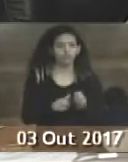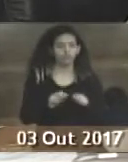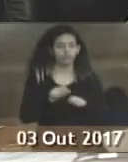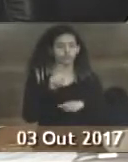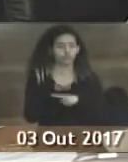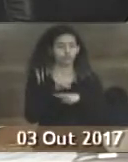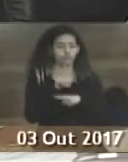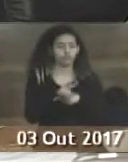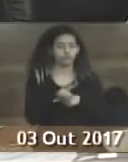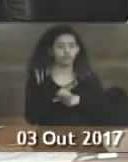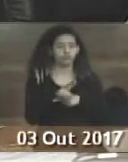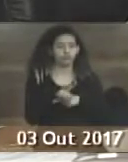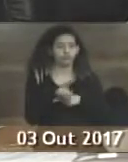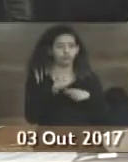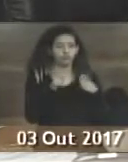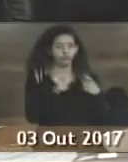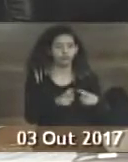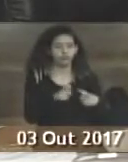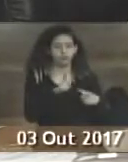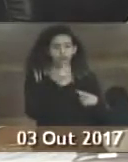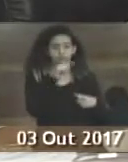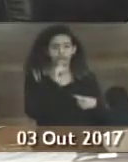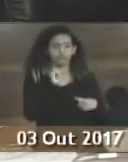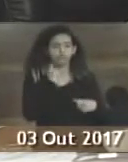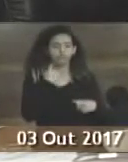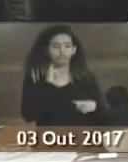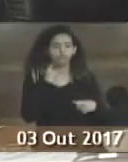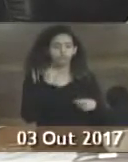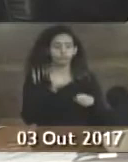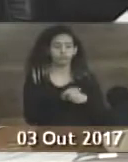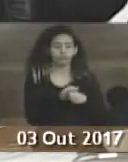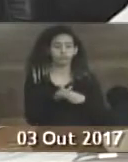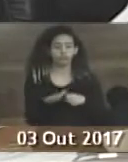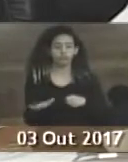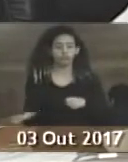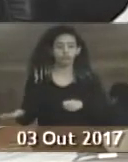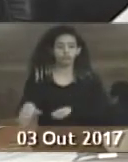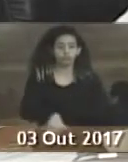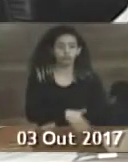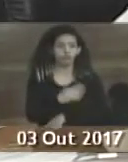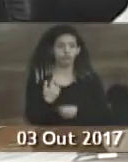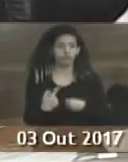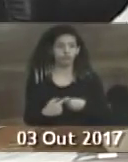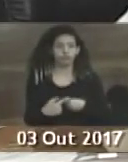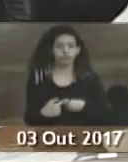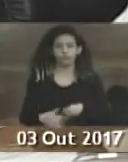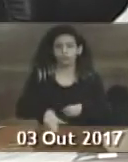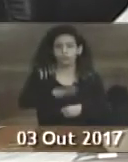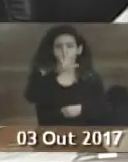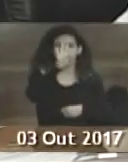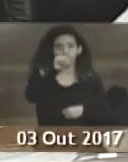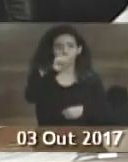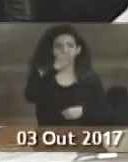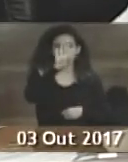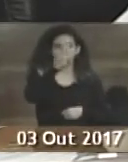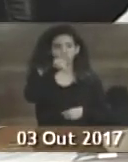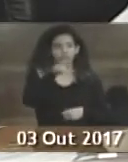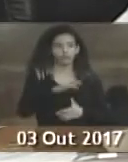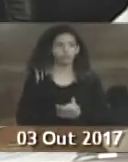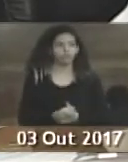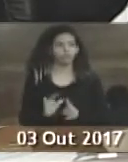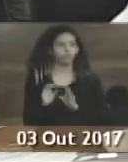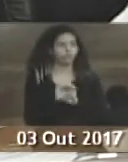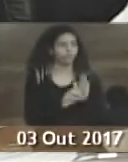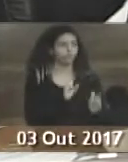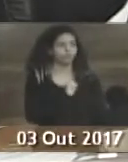local em que há despejo indevido de esgoto sem tratamento na rua Prefeito João Gregório Galindo, na entrada do Morro do Tatu.